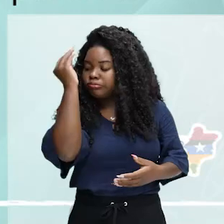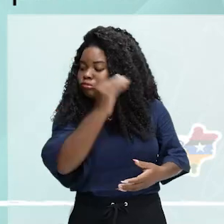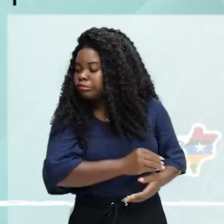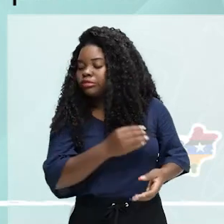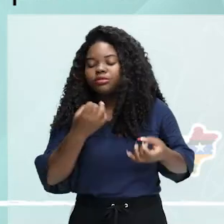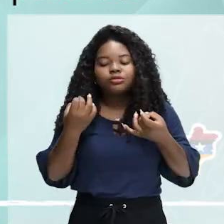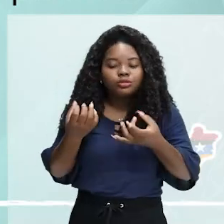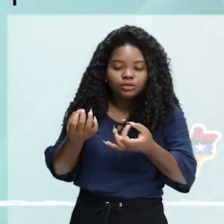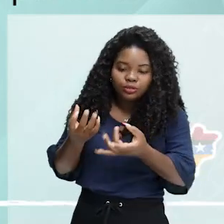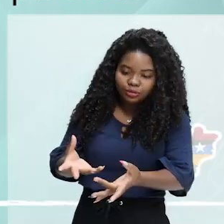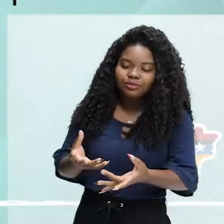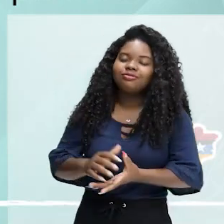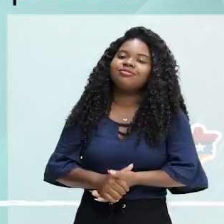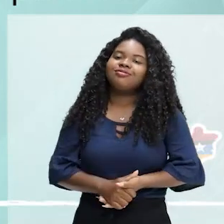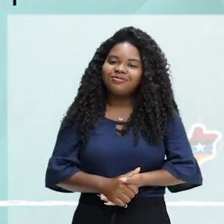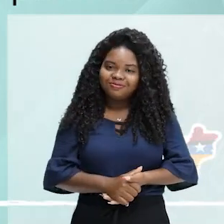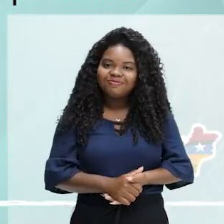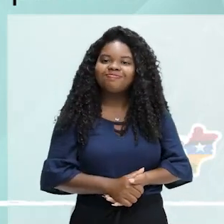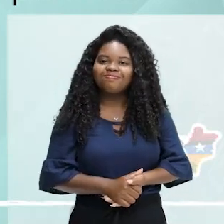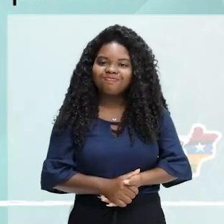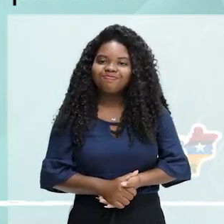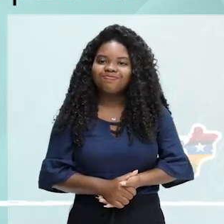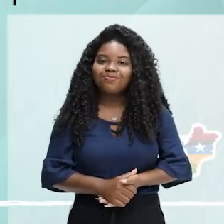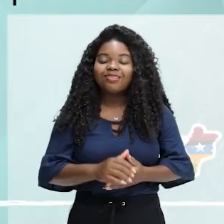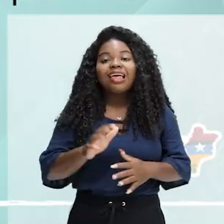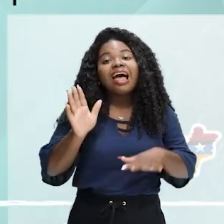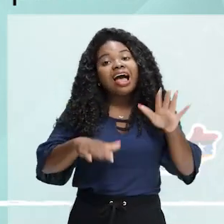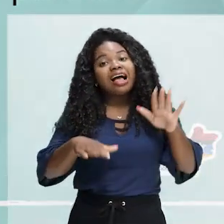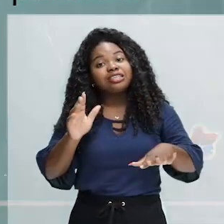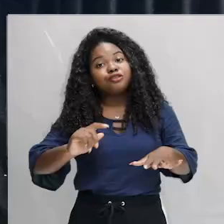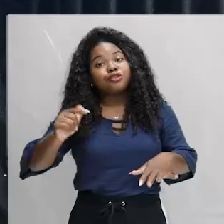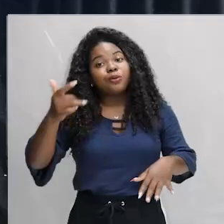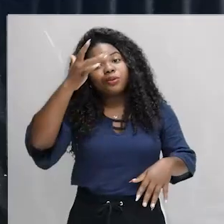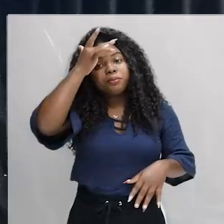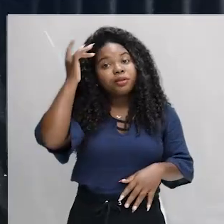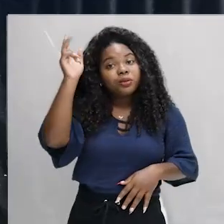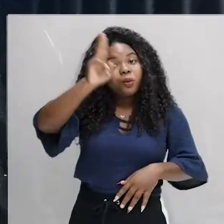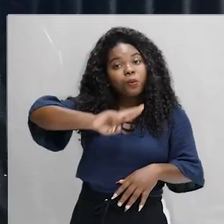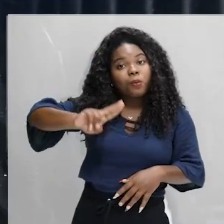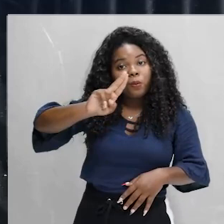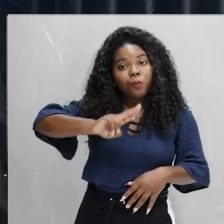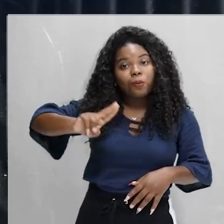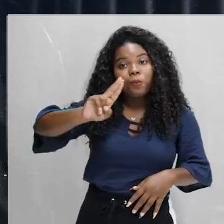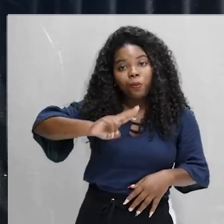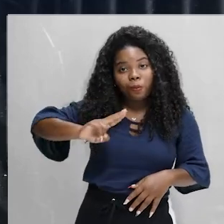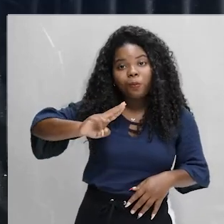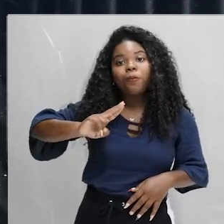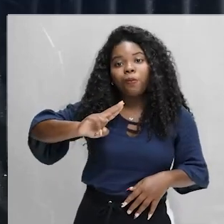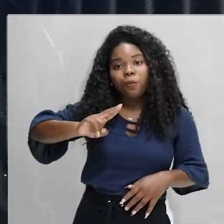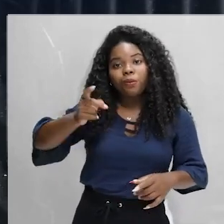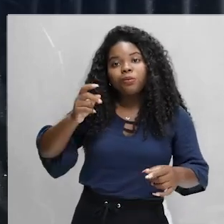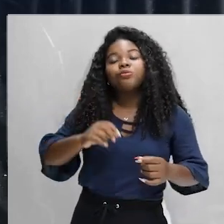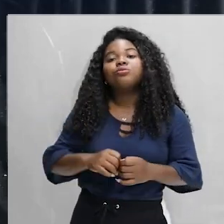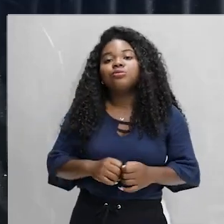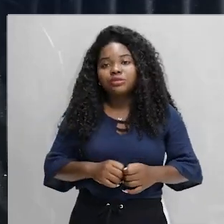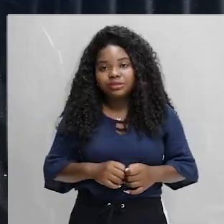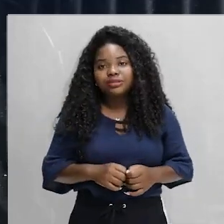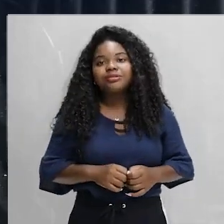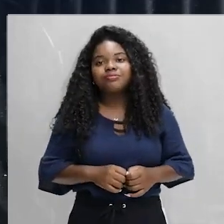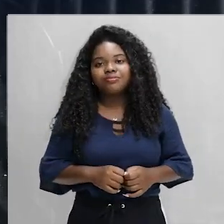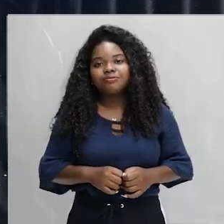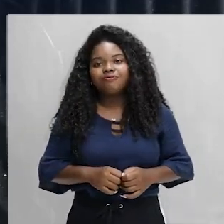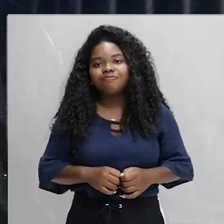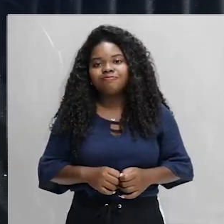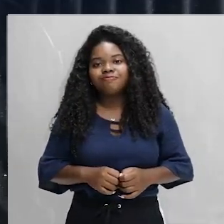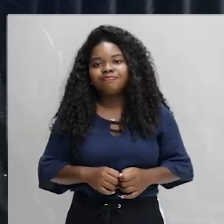vender aquele paraíso. Às vezes, uma outra pessoa pode usar a sua subjetividade e aí ela